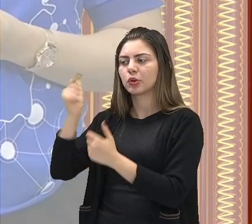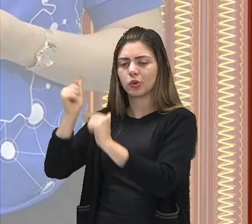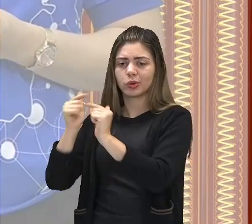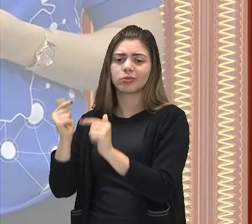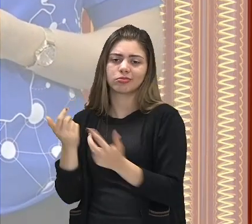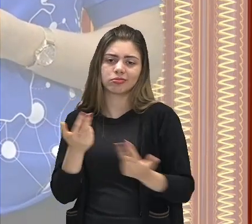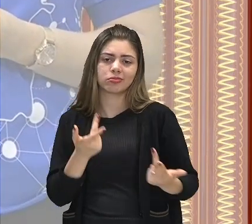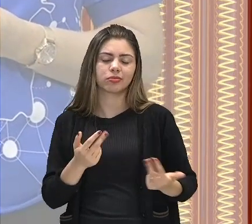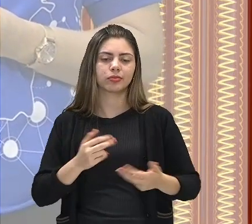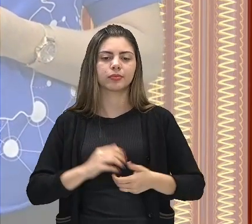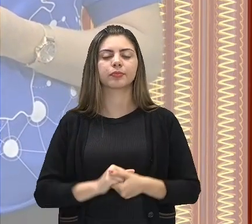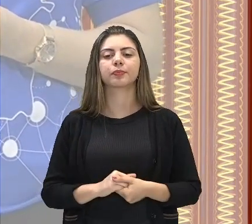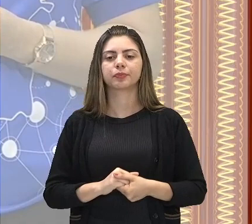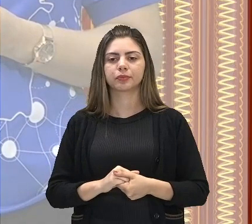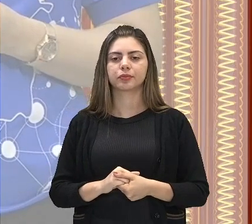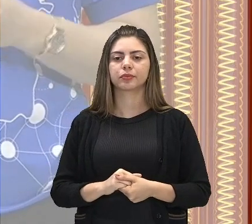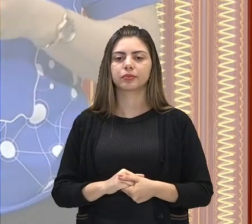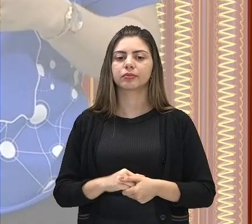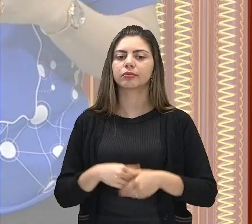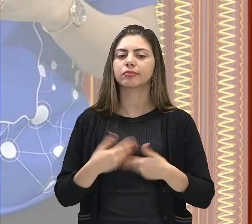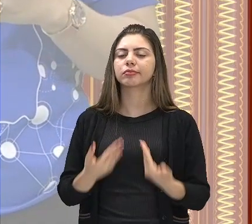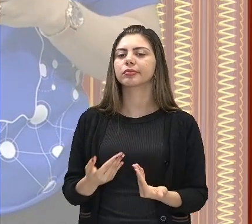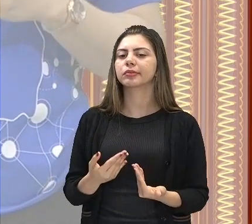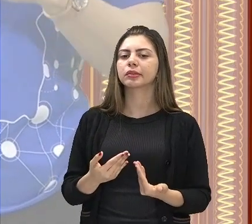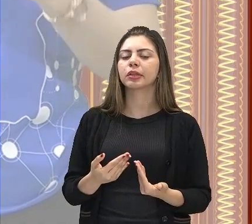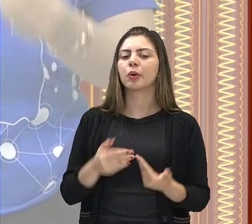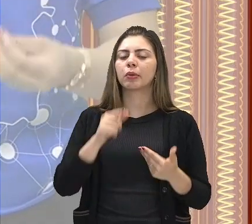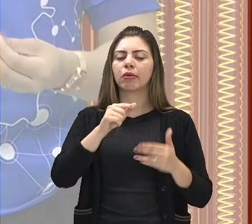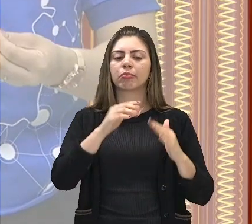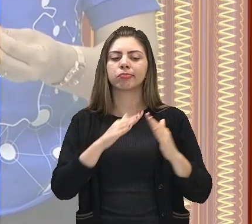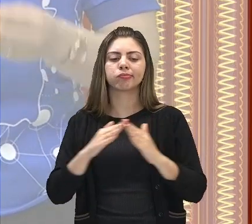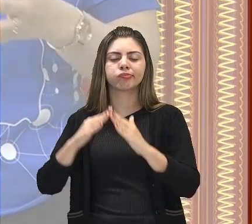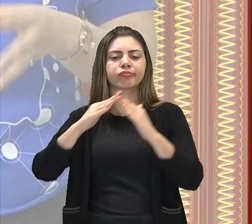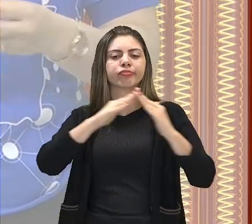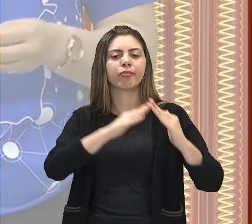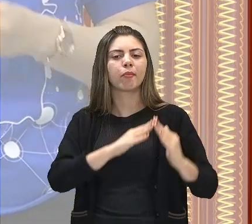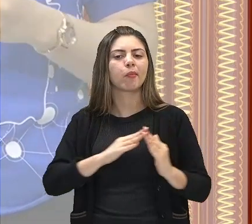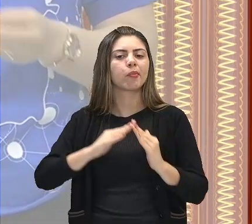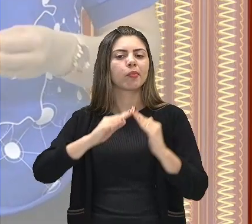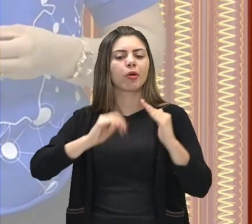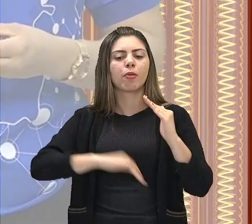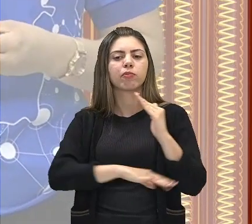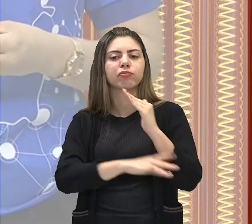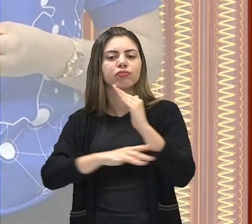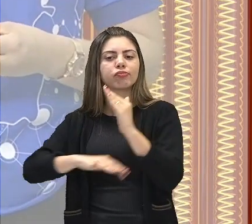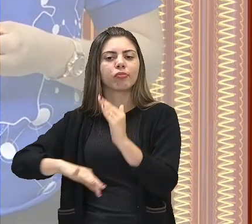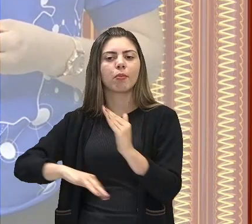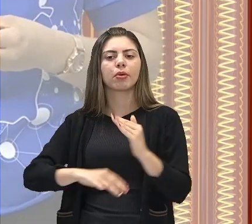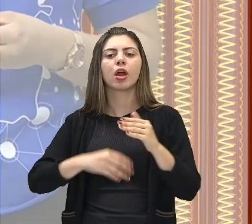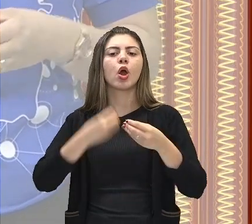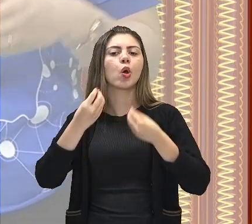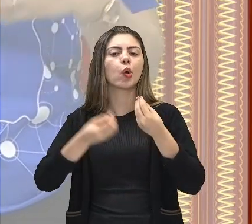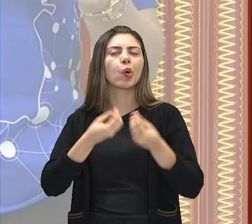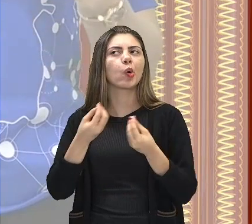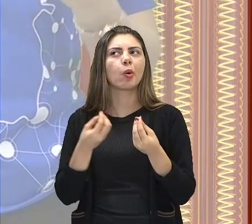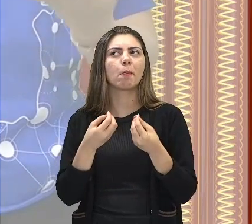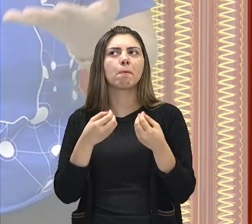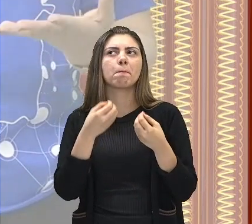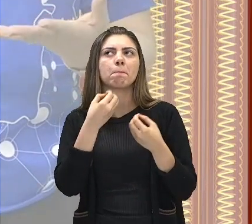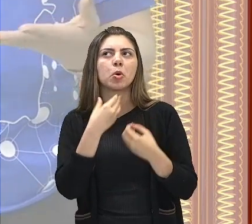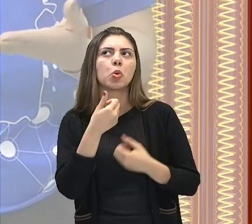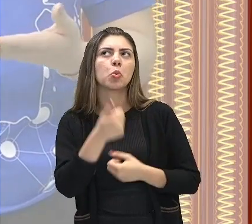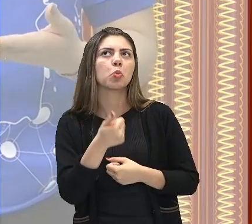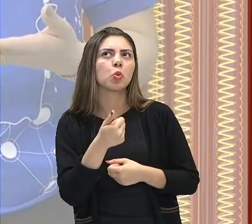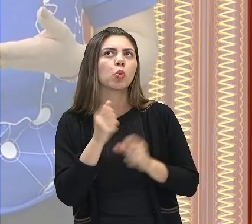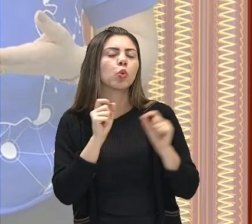flutuantes, eles possuem ali uma certa, vamos dizer assim, benefícios, né? Quais seriam os benefícios da casa flutuante? Eu poder